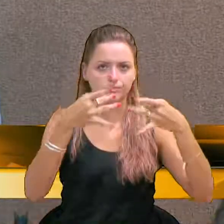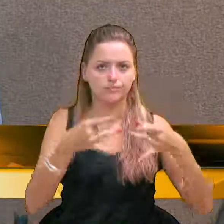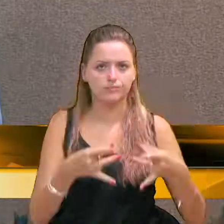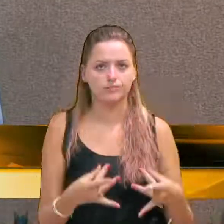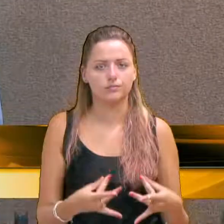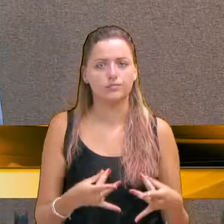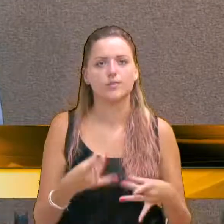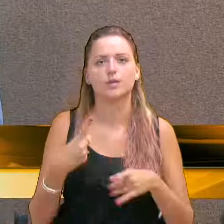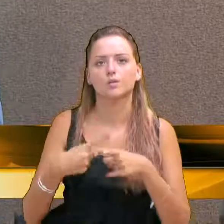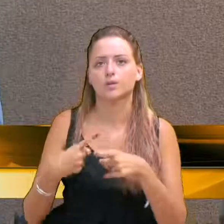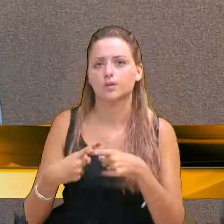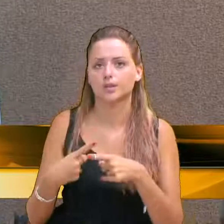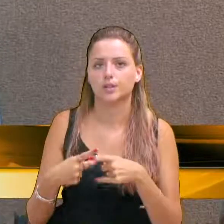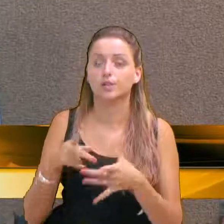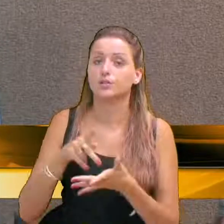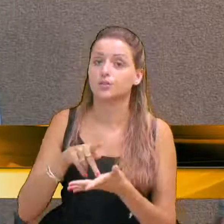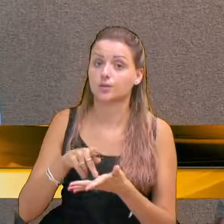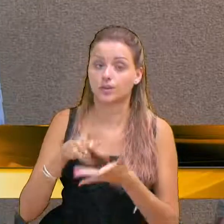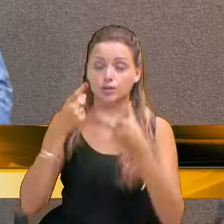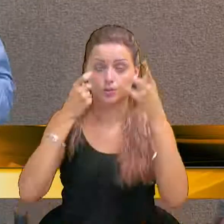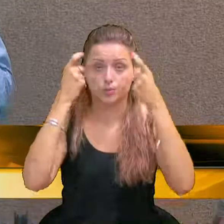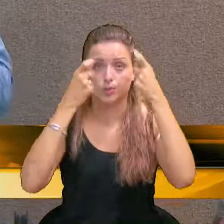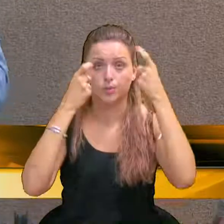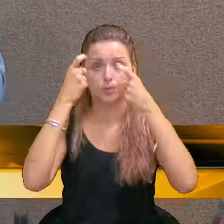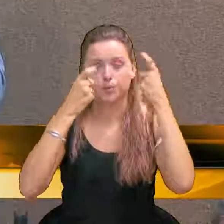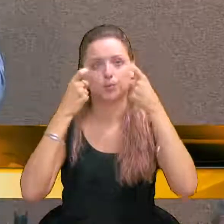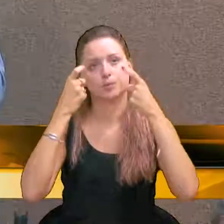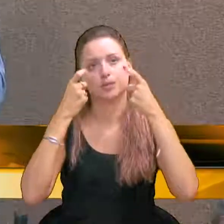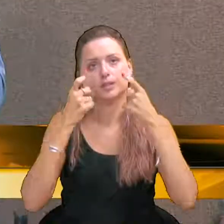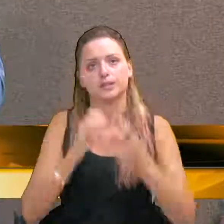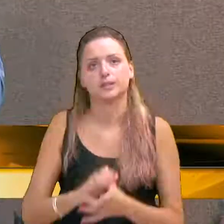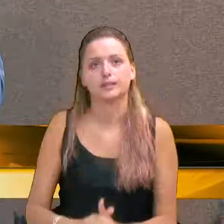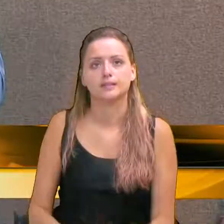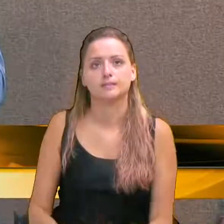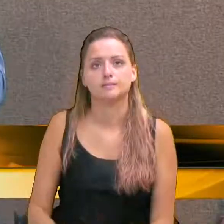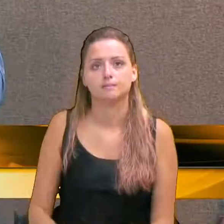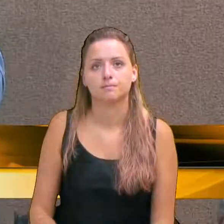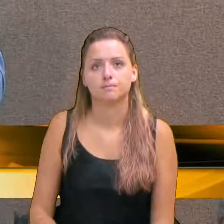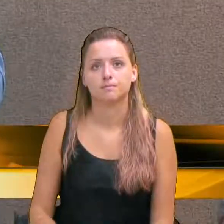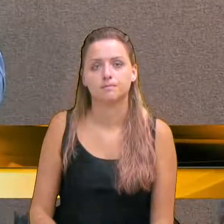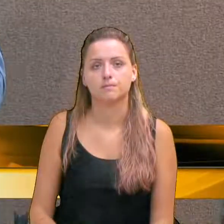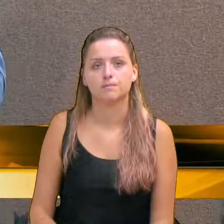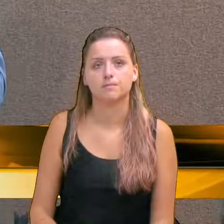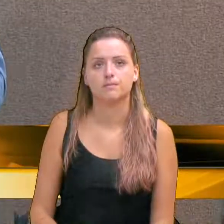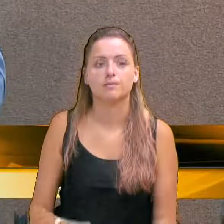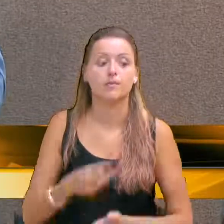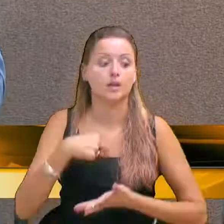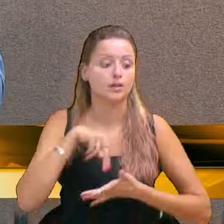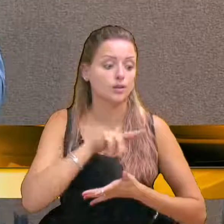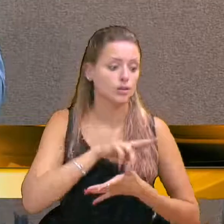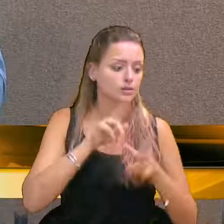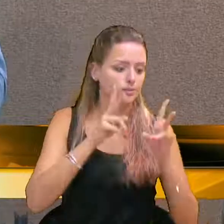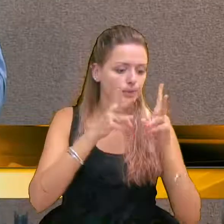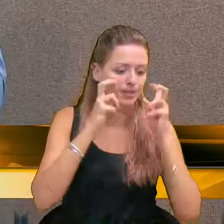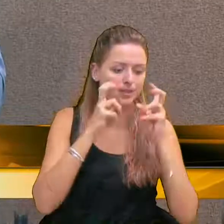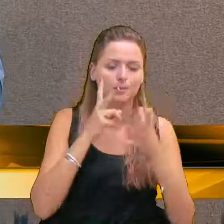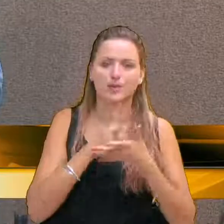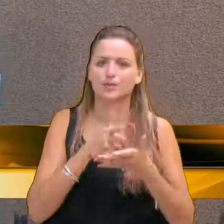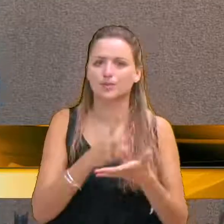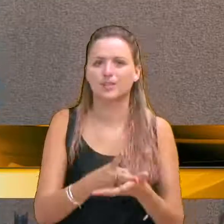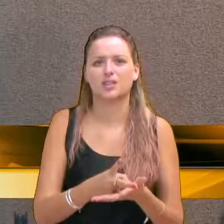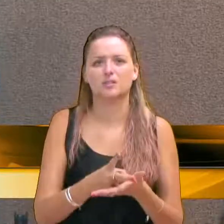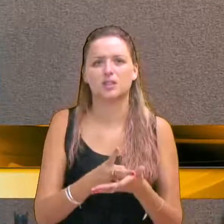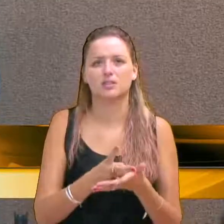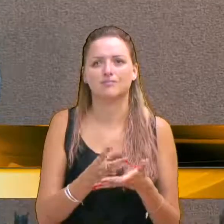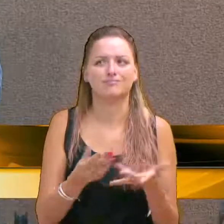porque efetivamente isso preocupa a nossa cidade, e a gente está vendo cada vez mais, né, o